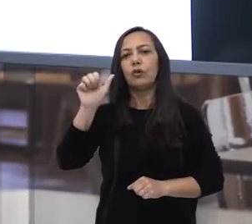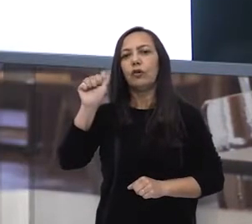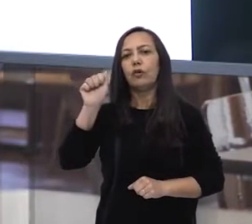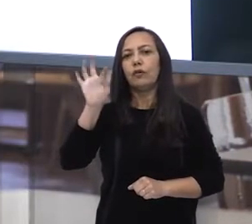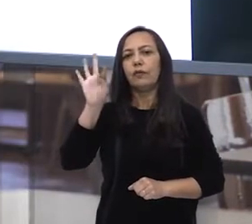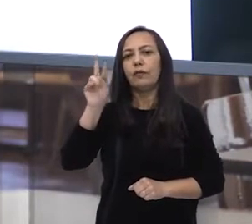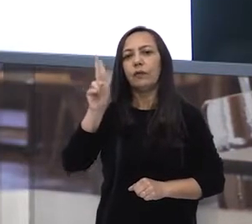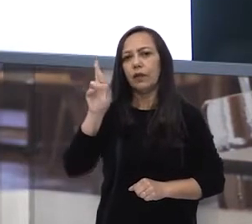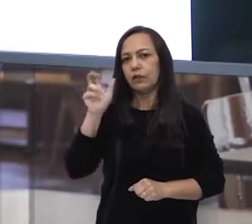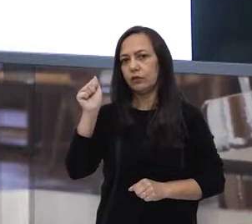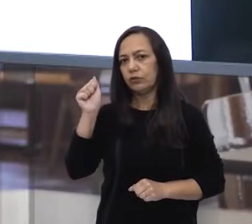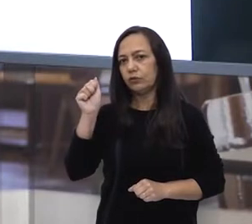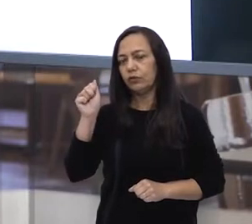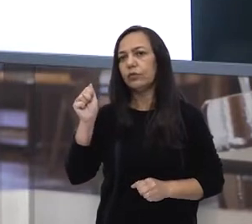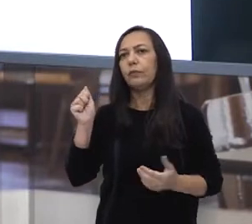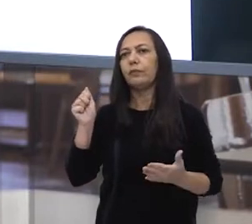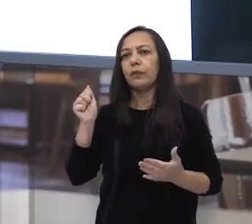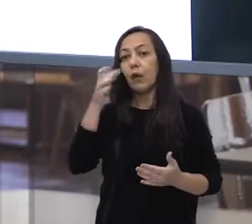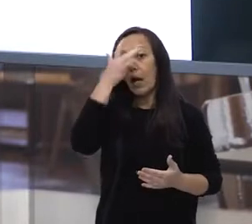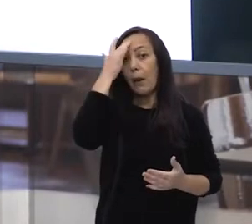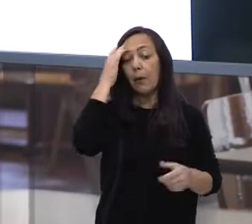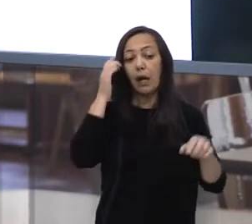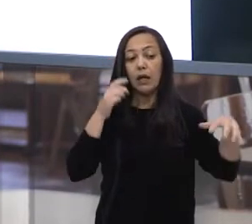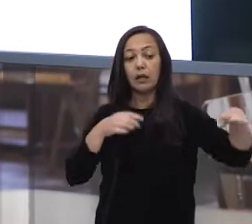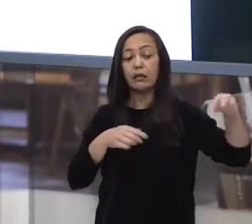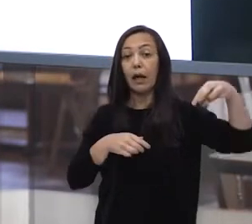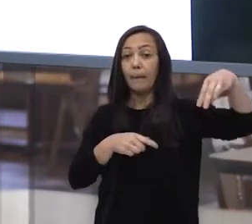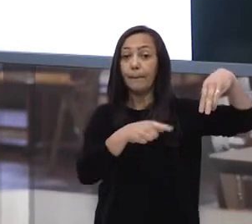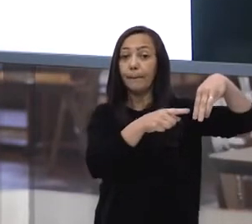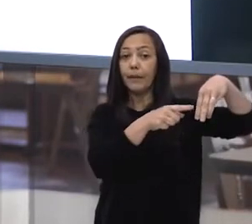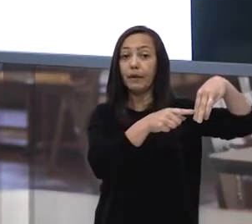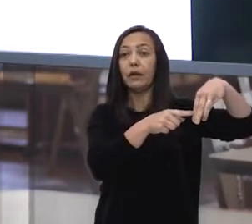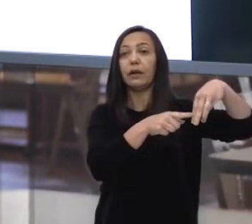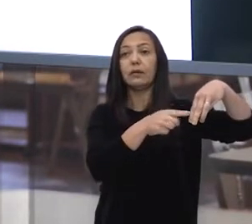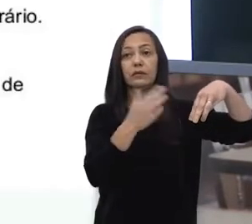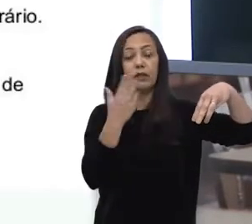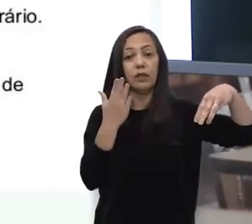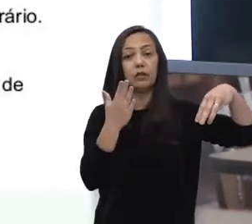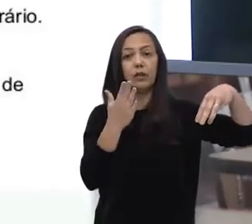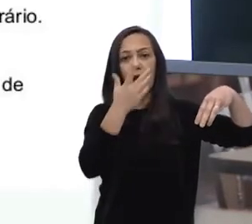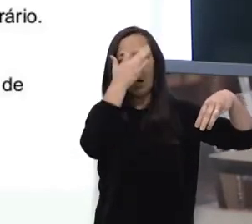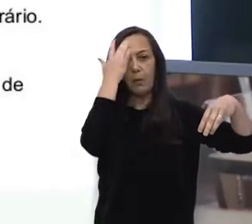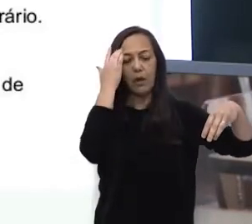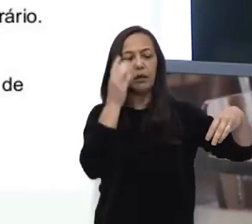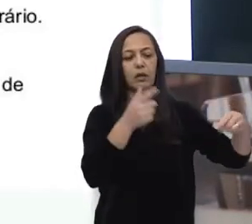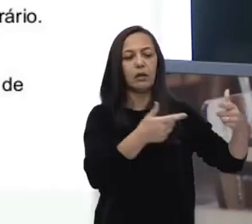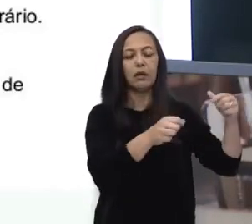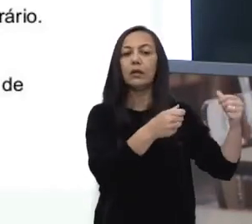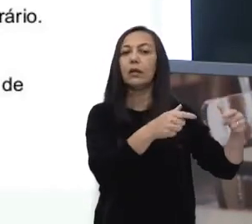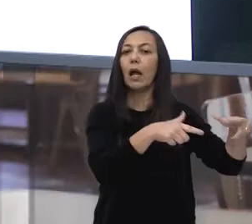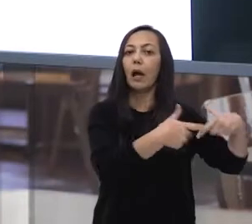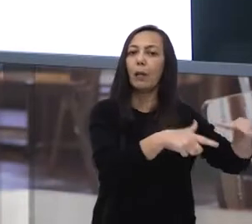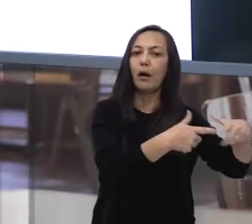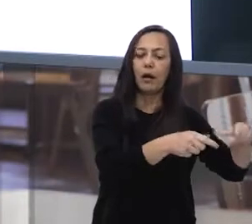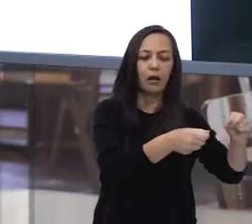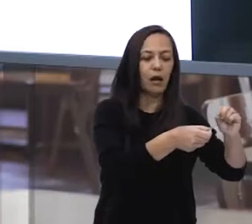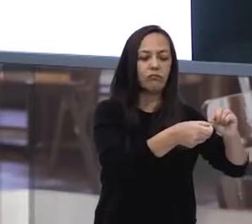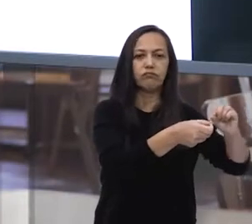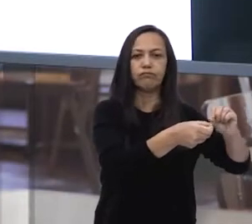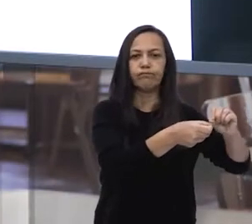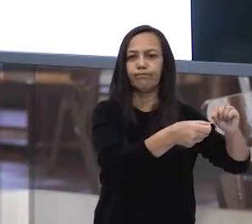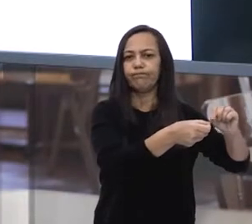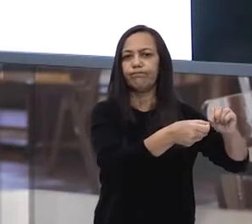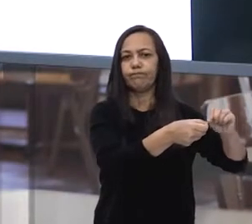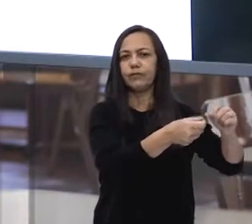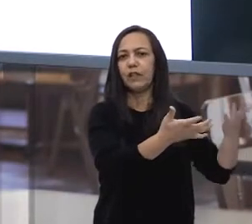aqueles artesãos se fixavam para produzir um determinado produto. A produção era feita em pequena escala, não existia